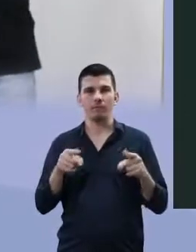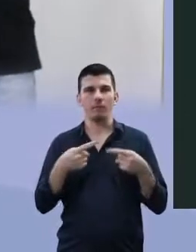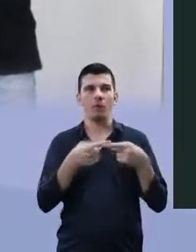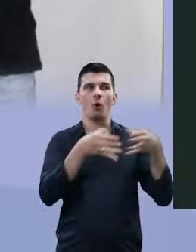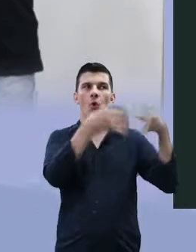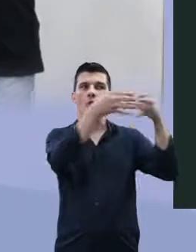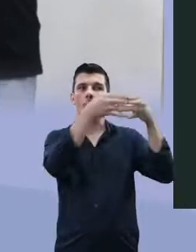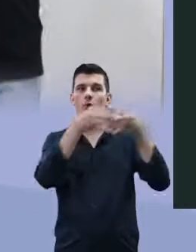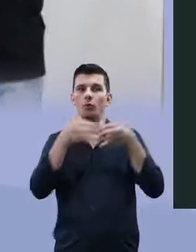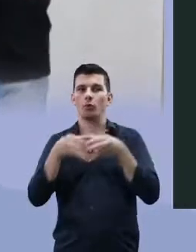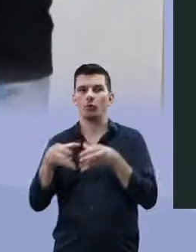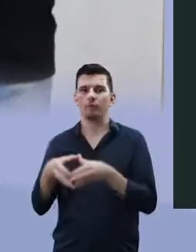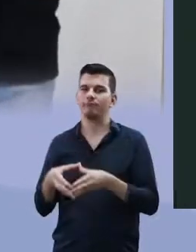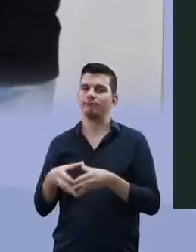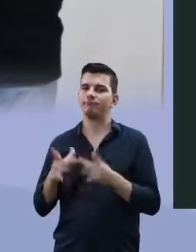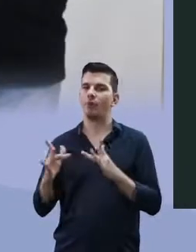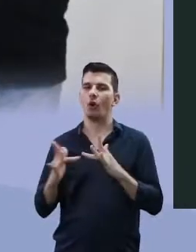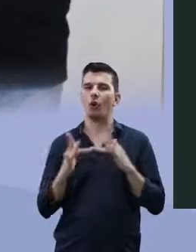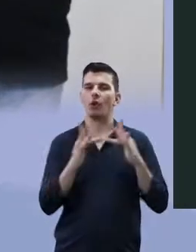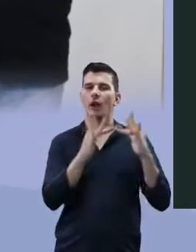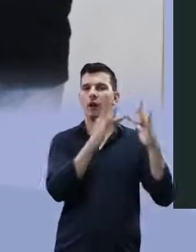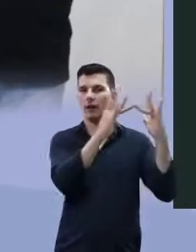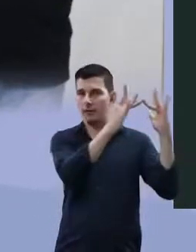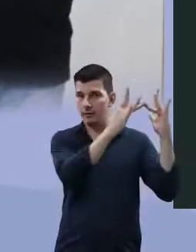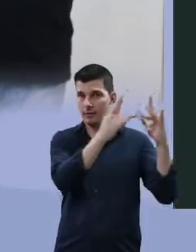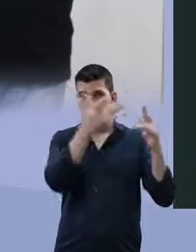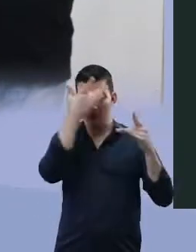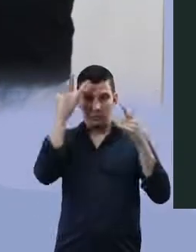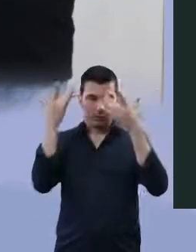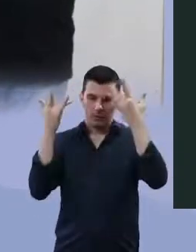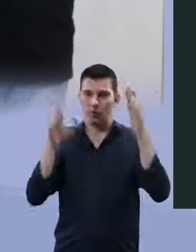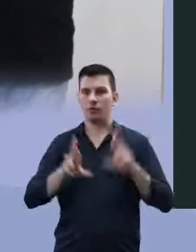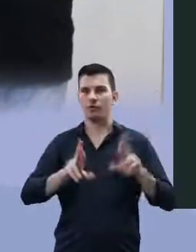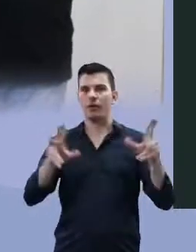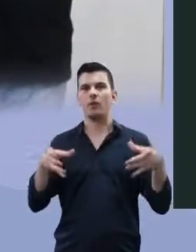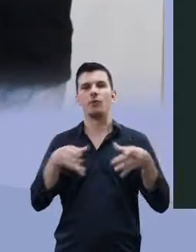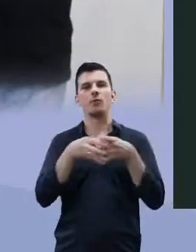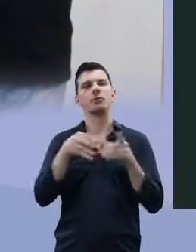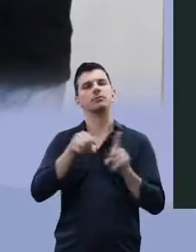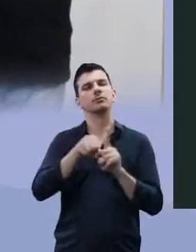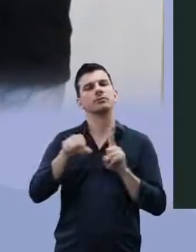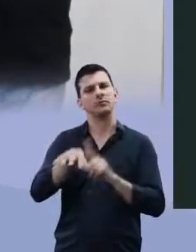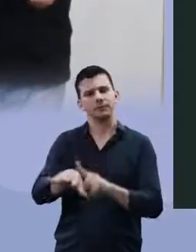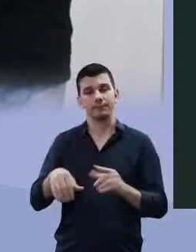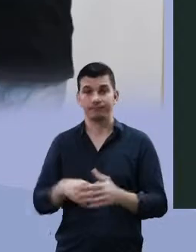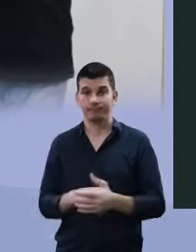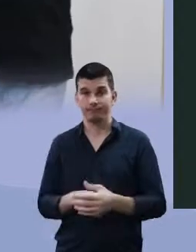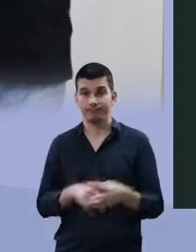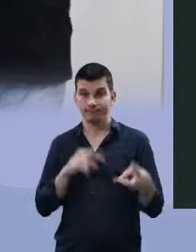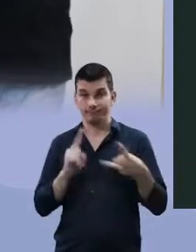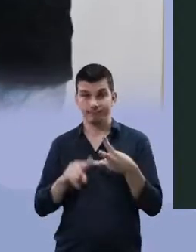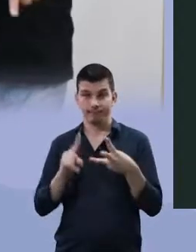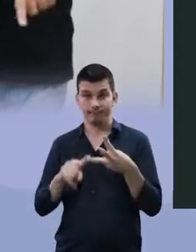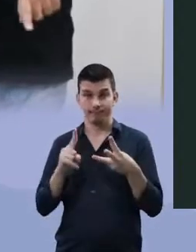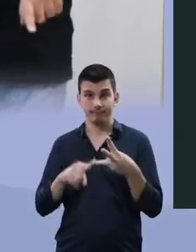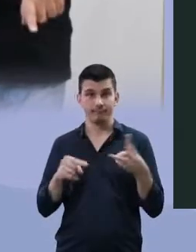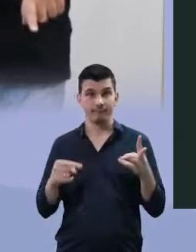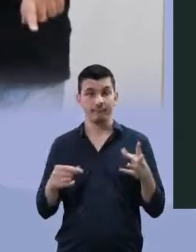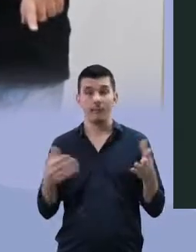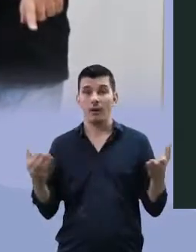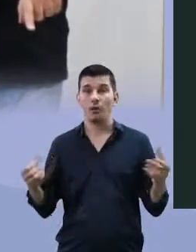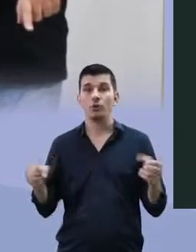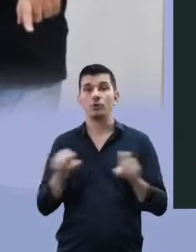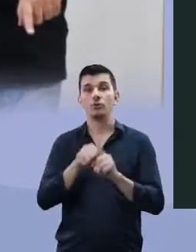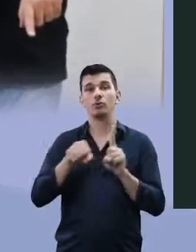aquele que marca as sociedades contemporâneas, que é o sistema de classes, que há a possibilidade de mobilidade social, mas existem